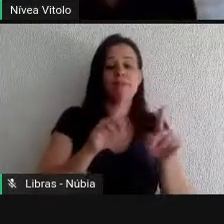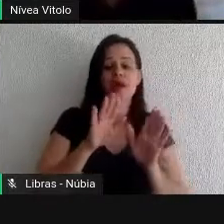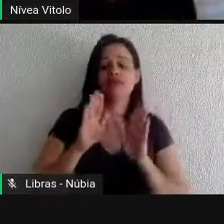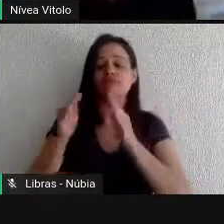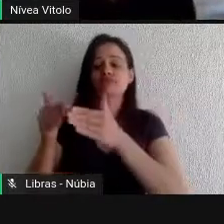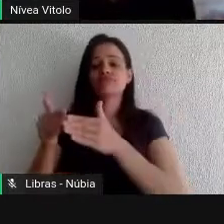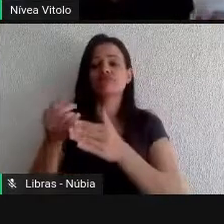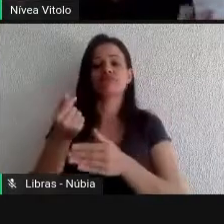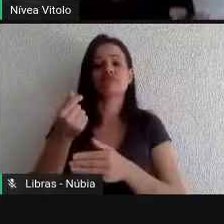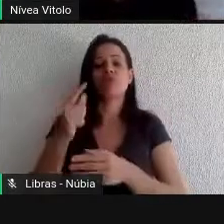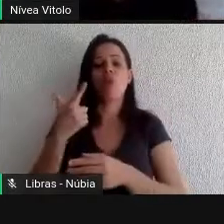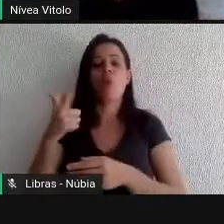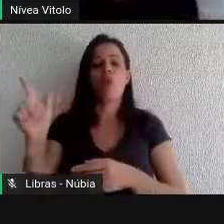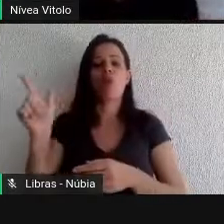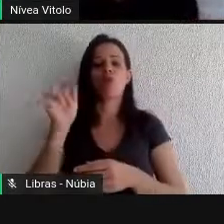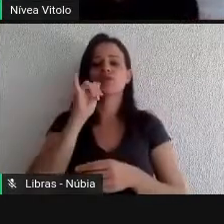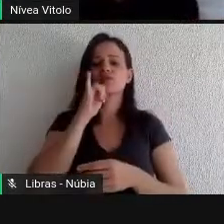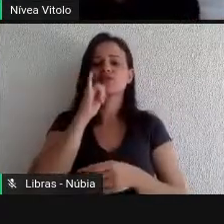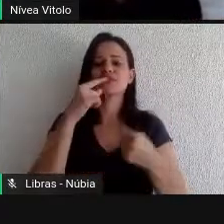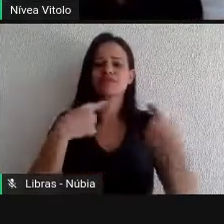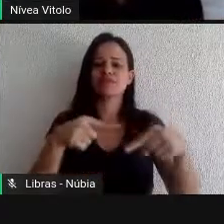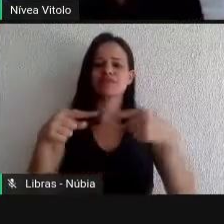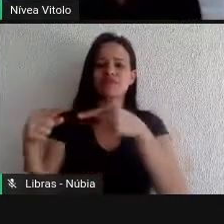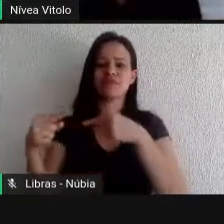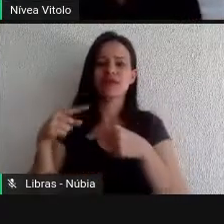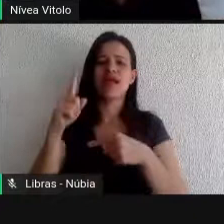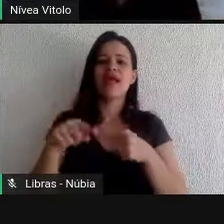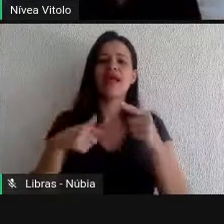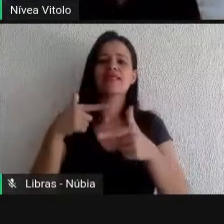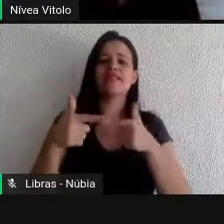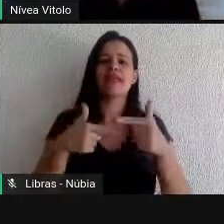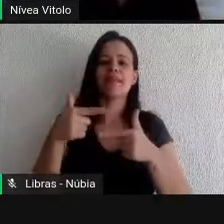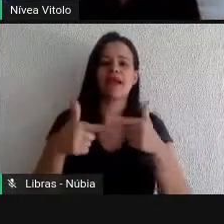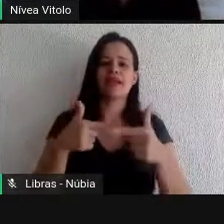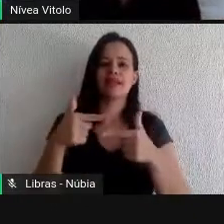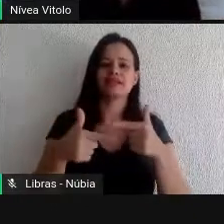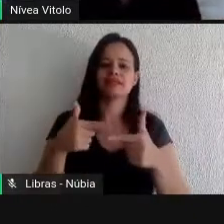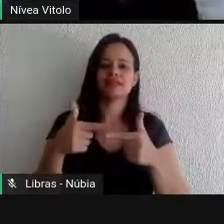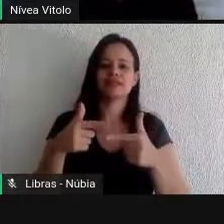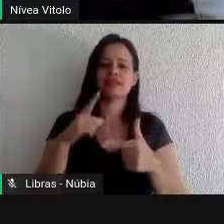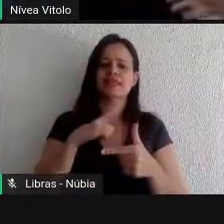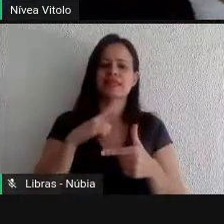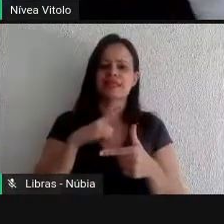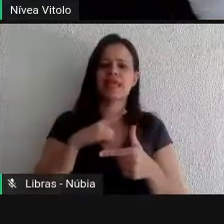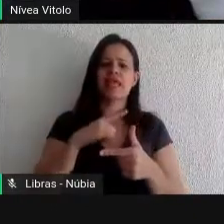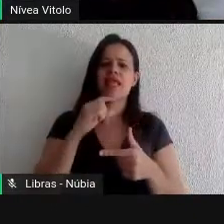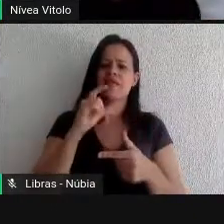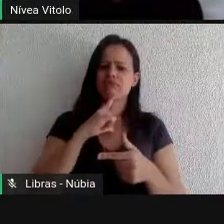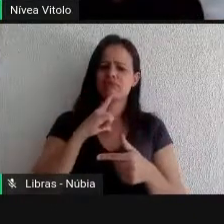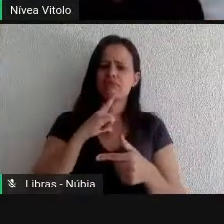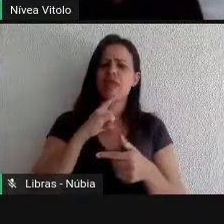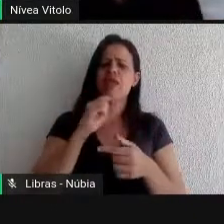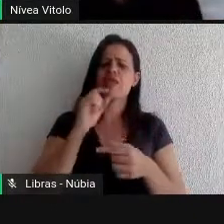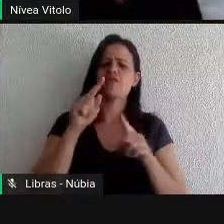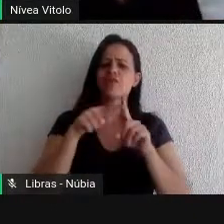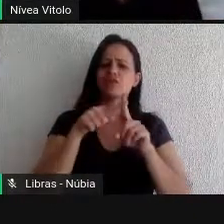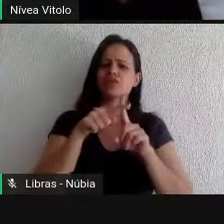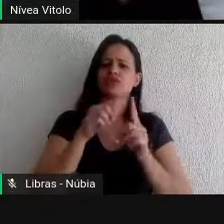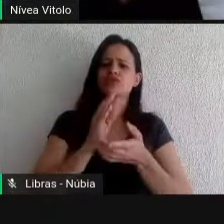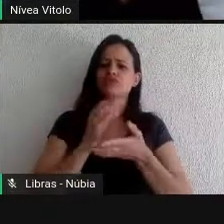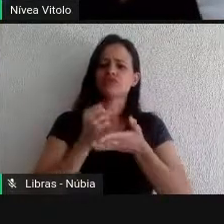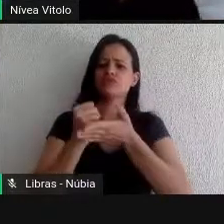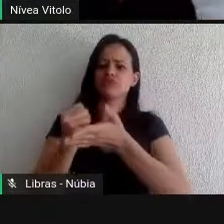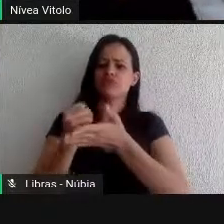exemplo muito clássico das políticas redistributivas são as trabalhistas, que concedem algum benefício para o trabalhador